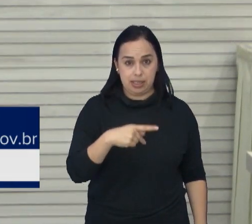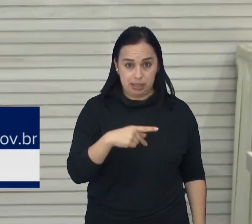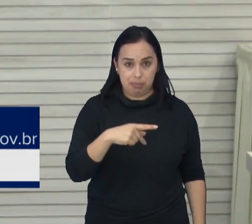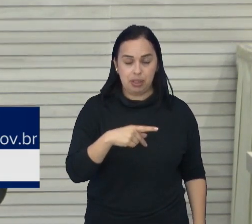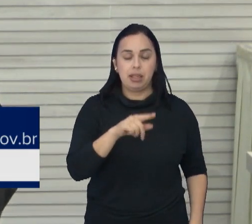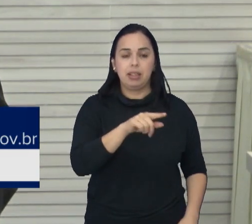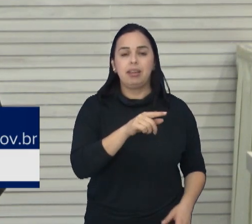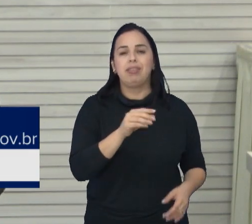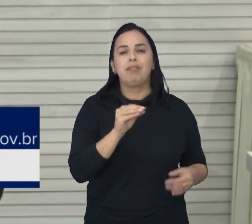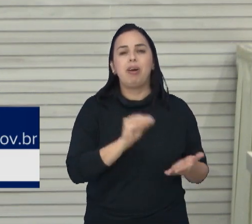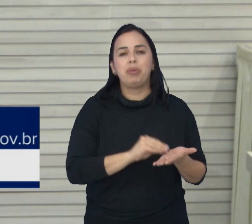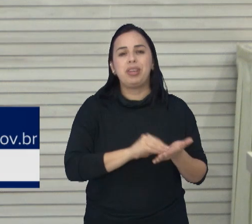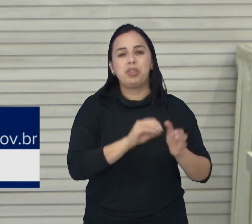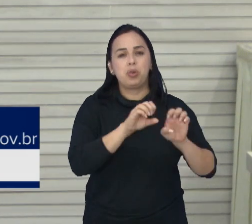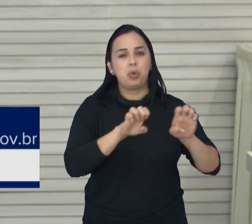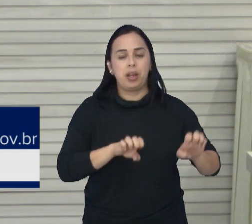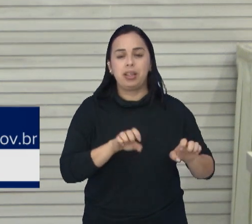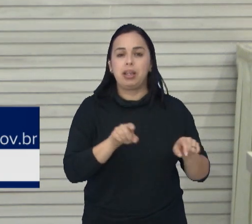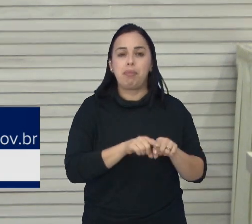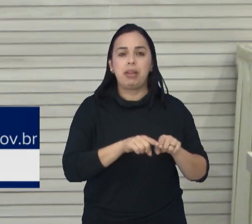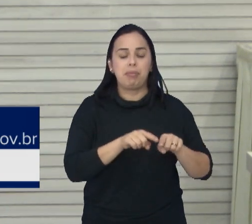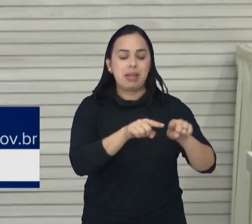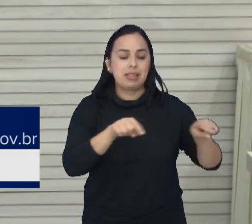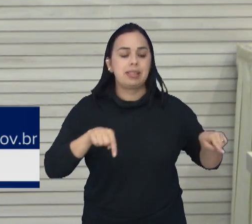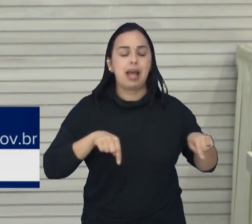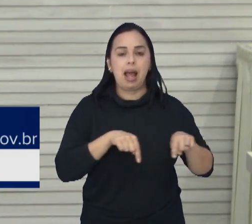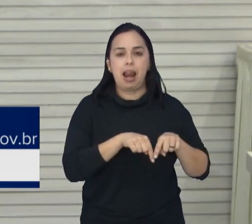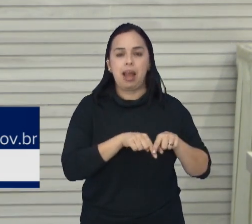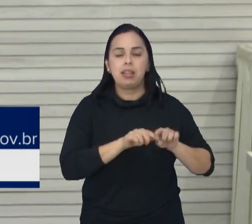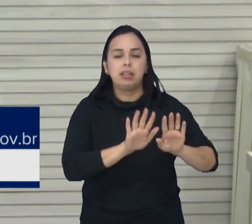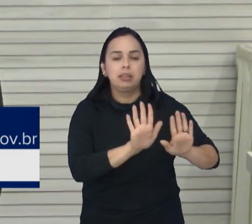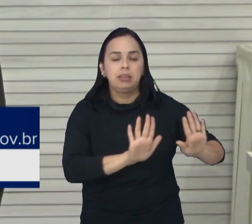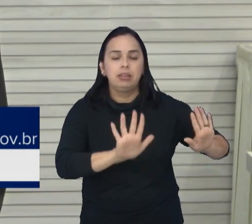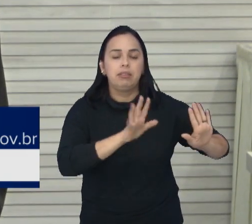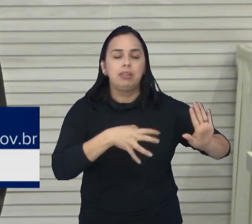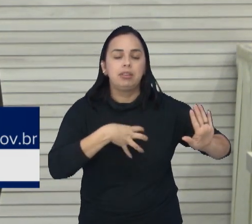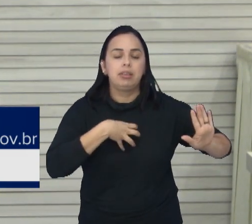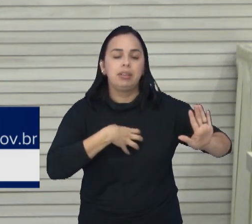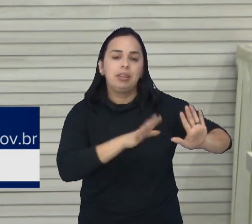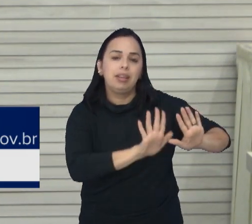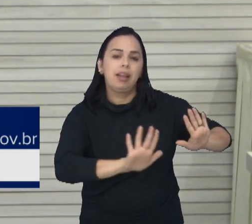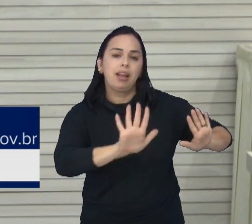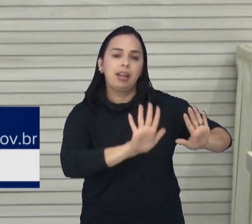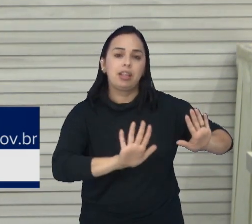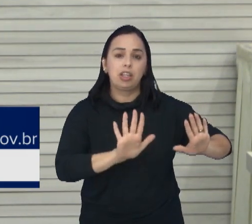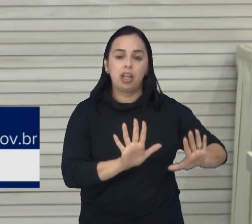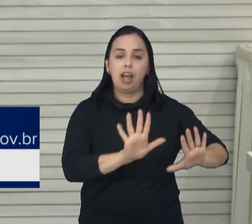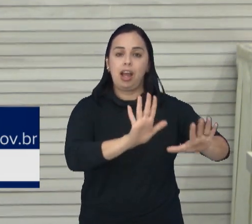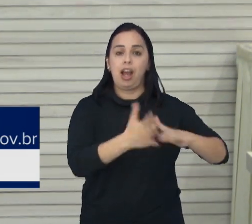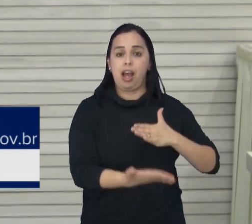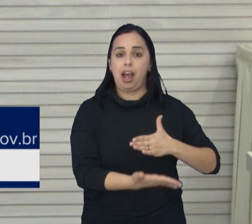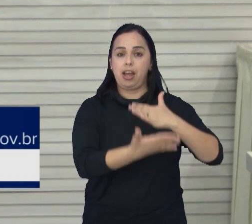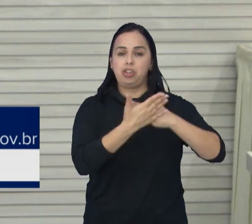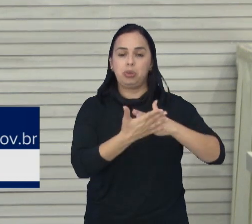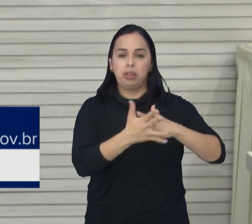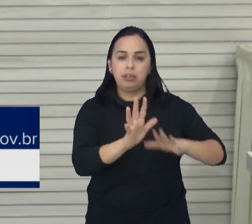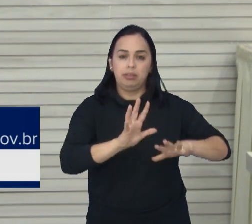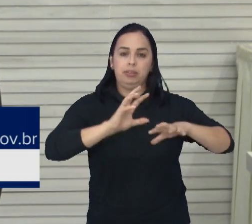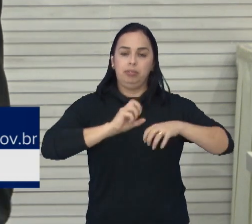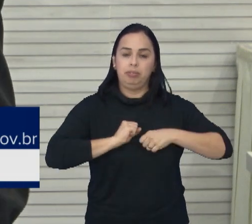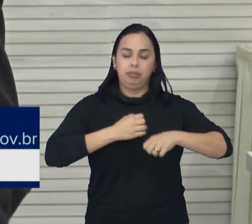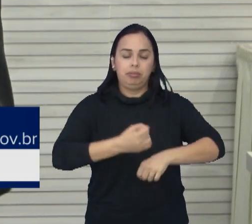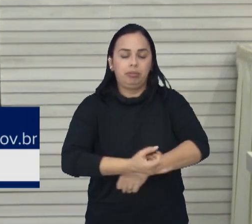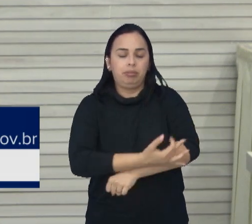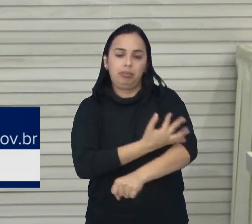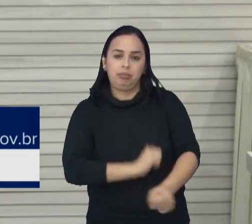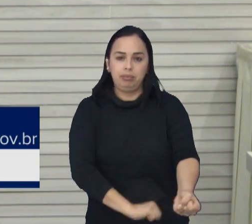desestruturado, não temos sala sensorial. Para quem não sabe, a sala sensorial é um ambiente facilitador de aprendizagem e de descoberta de emoções